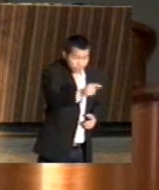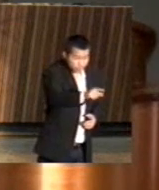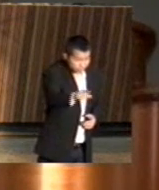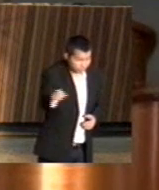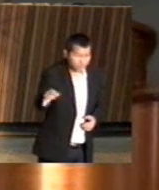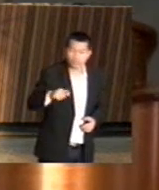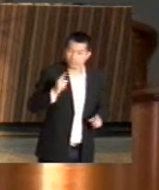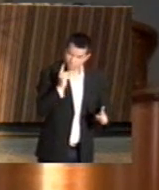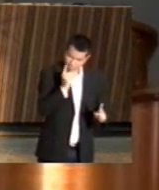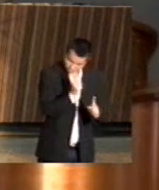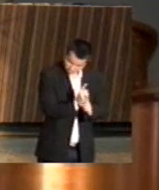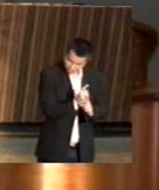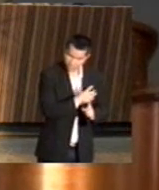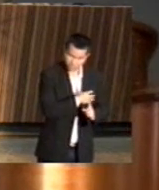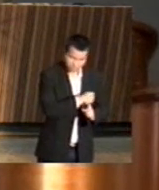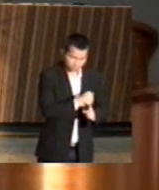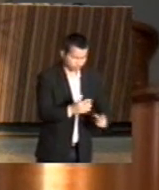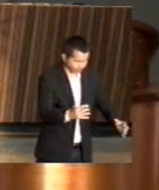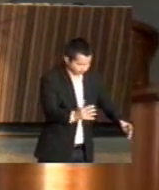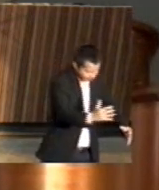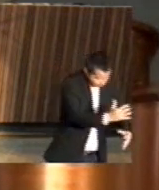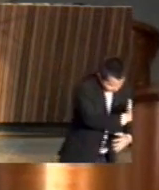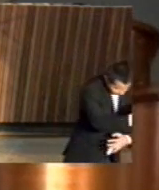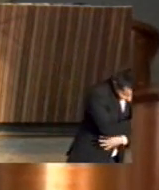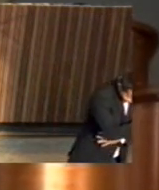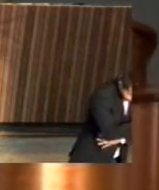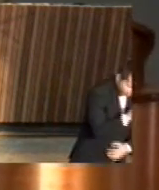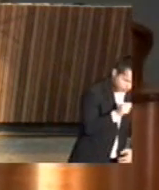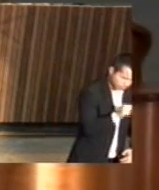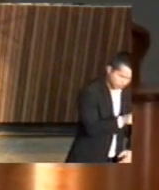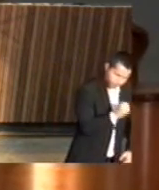tem dinheiro? Não. Pegava a vara,